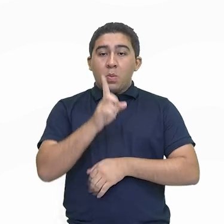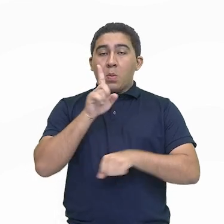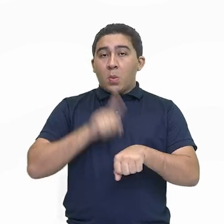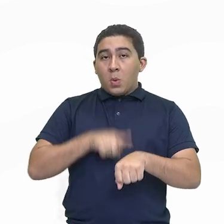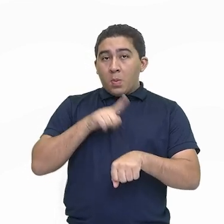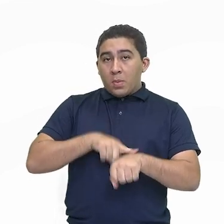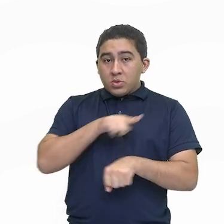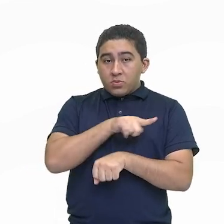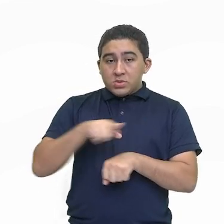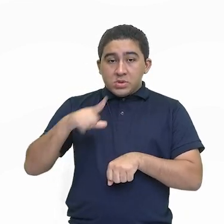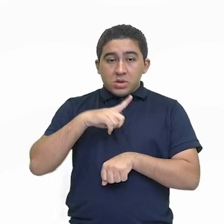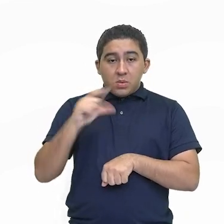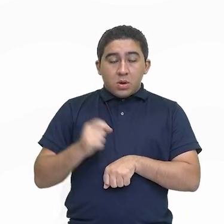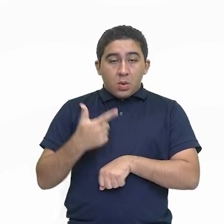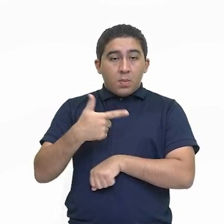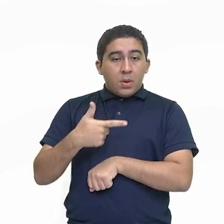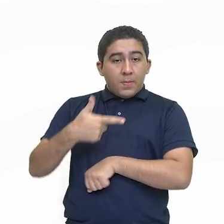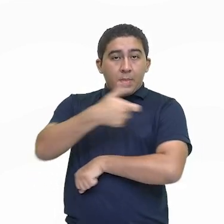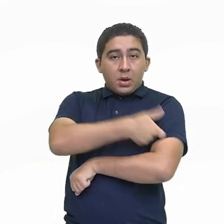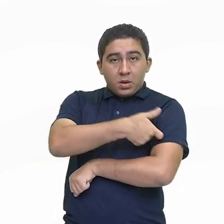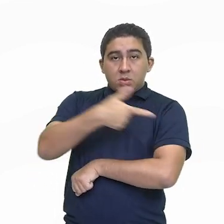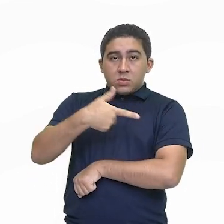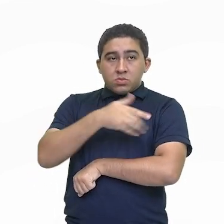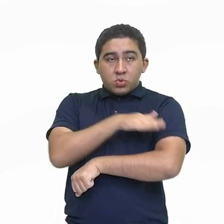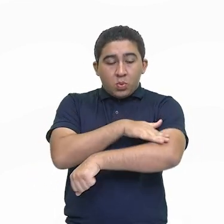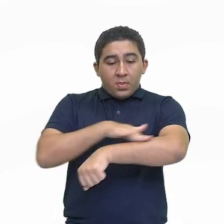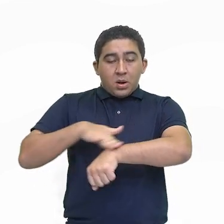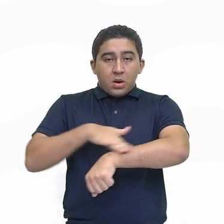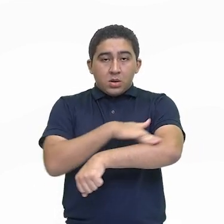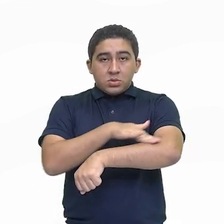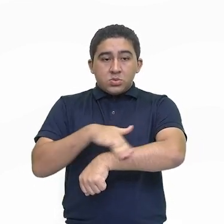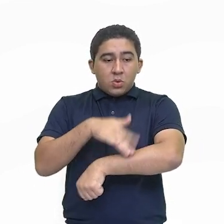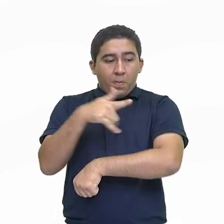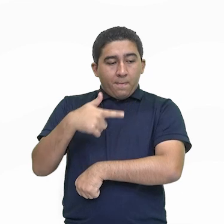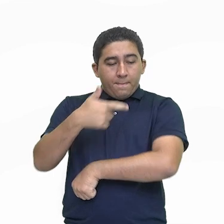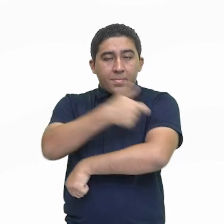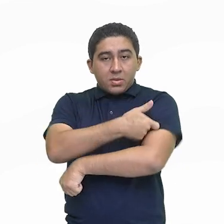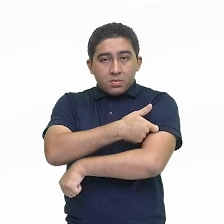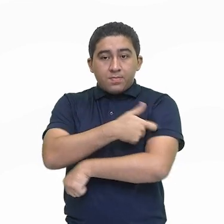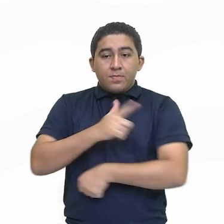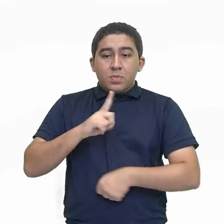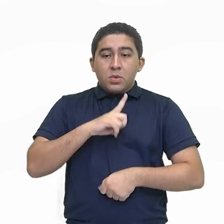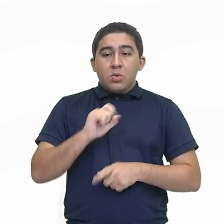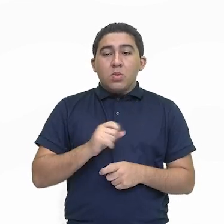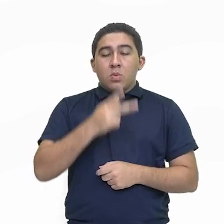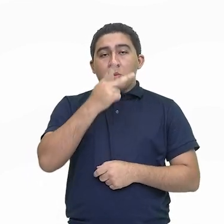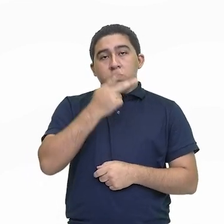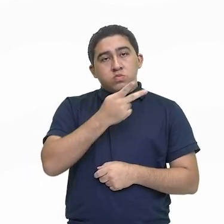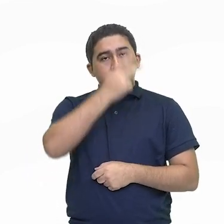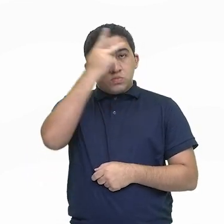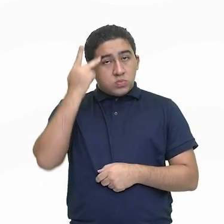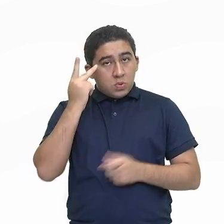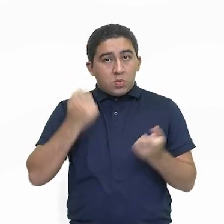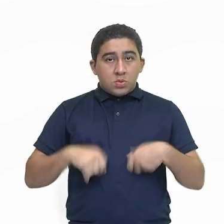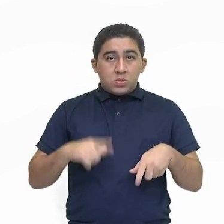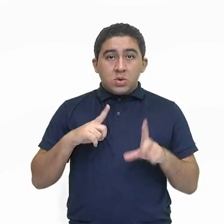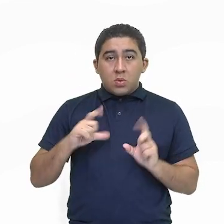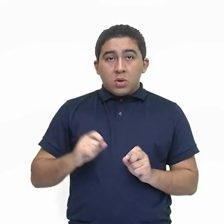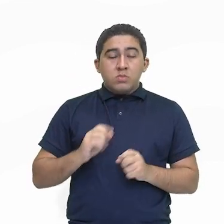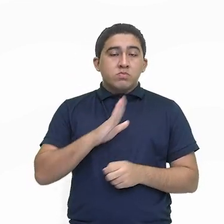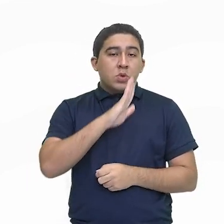que você tem uma picada ali no tecido, né, no braço, e aí você, até mesmo, quando